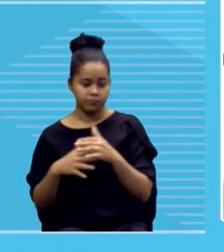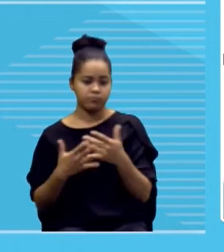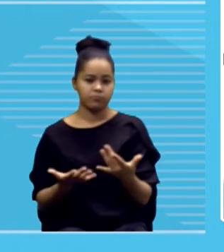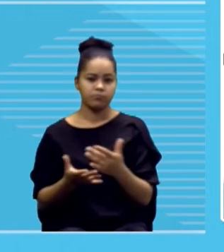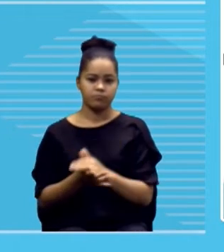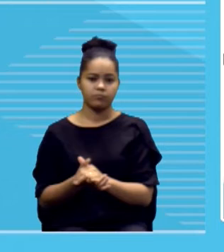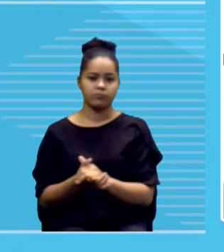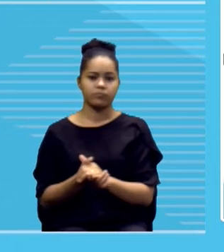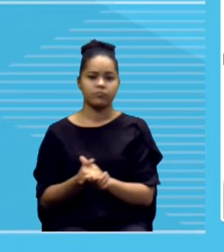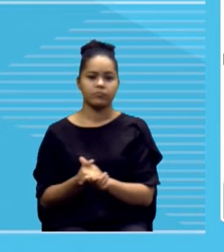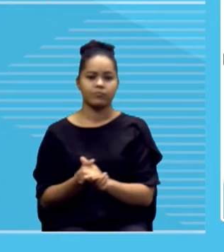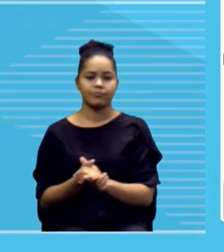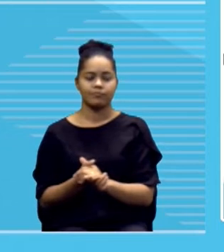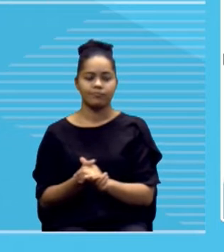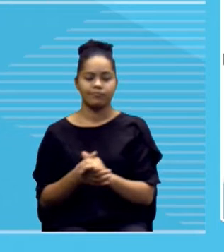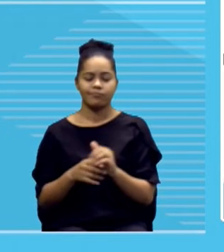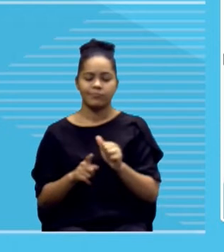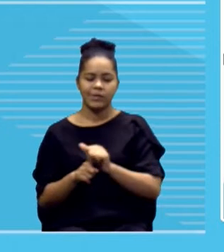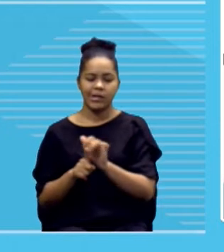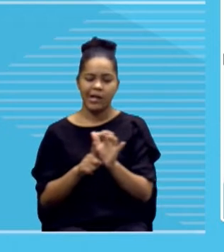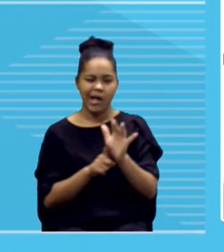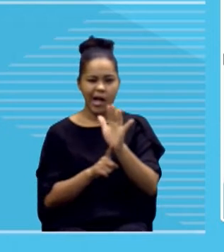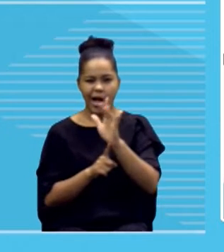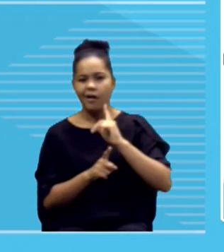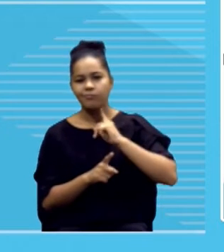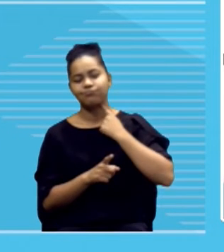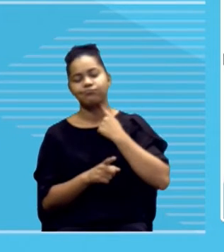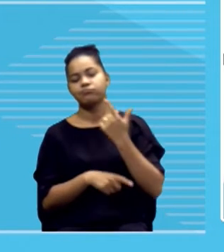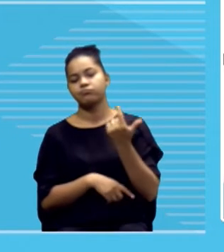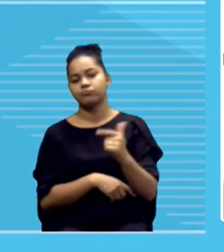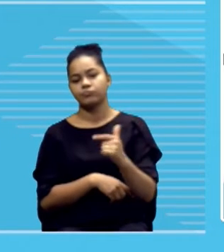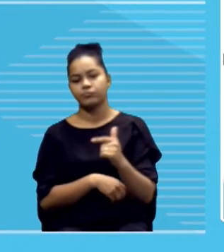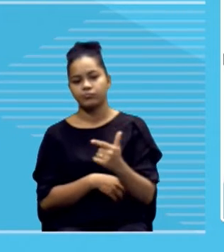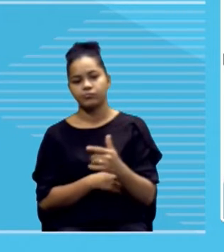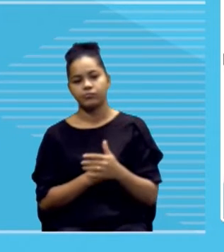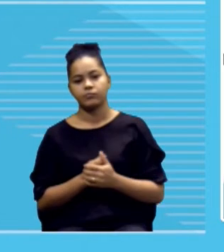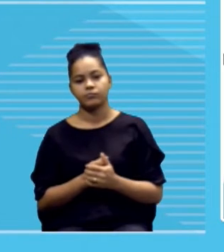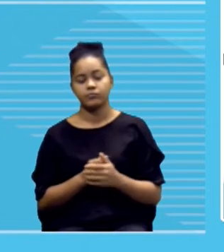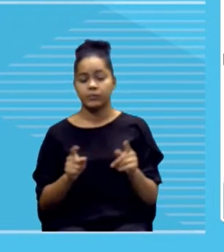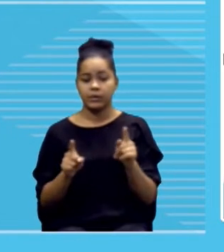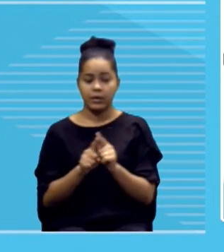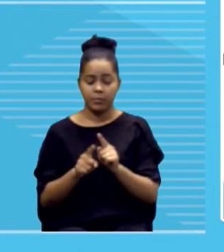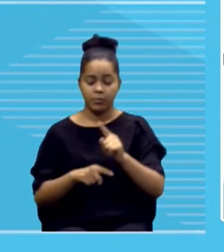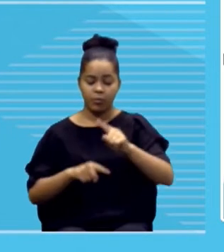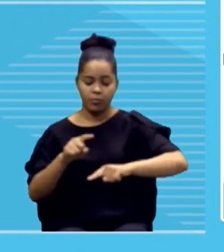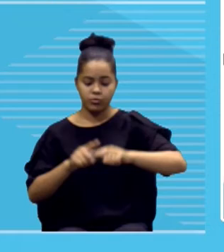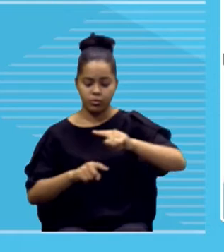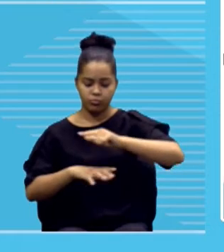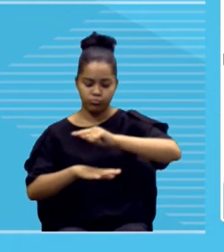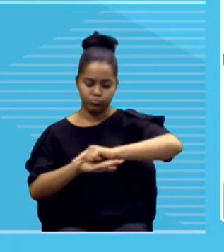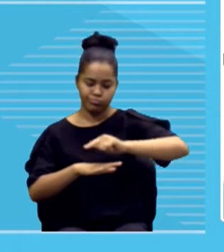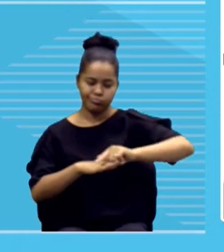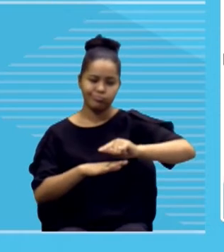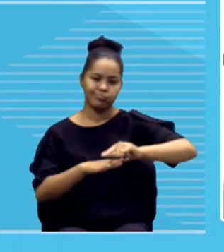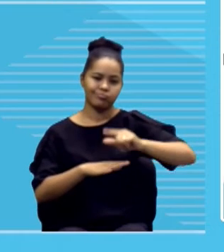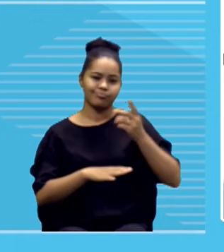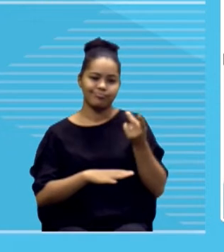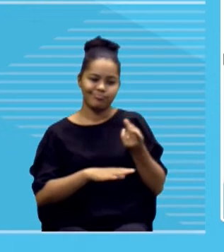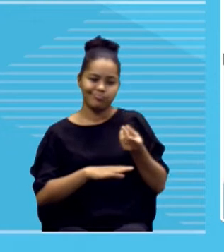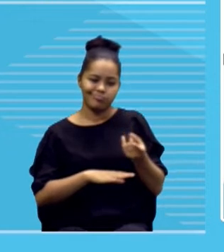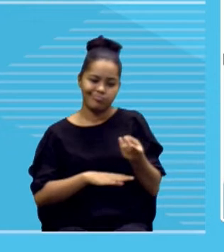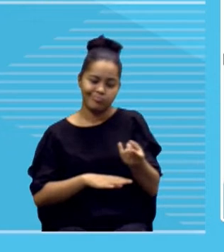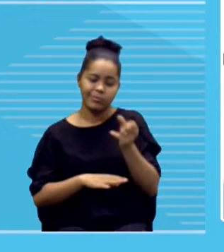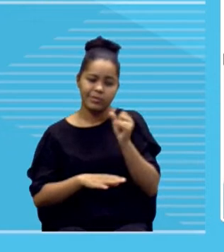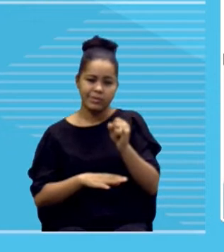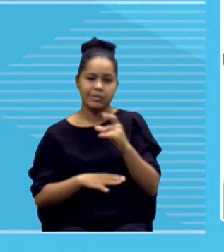gás poluente, ou seja, energia limpa, energia verde. Durabilidade dos equipamentos. Uma placa com uma manutenção bem feita, né,